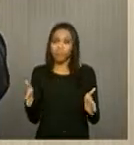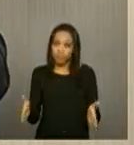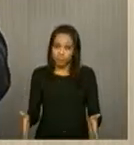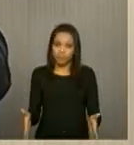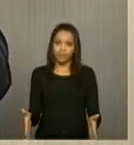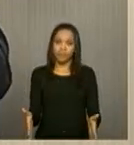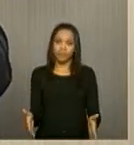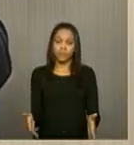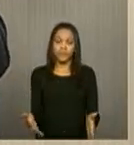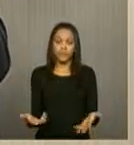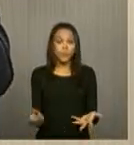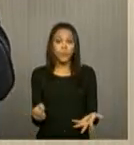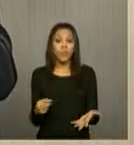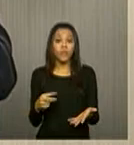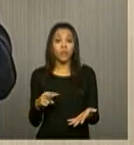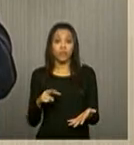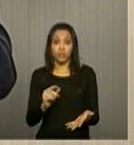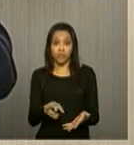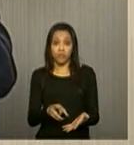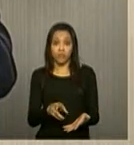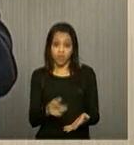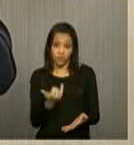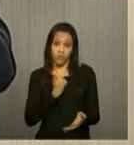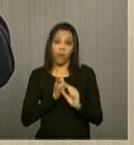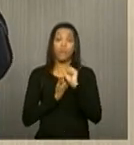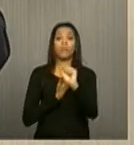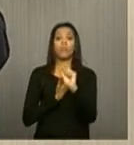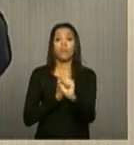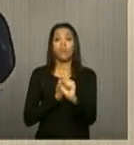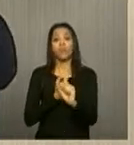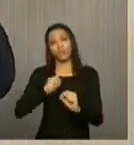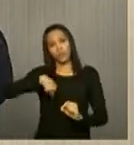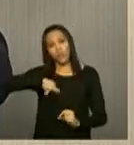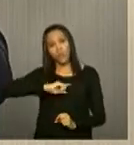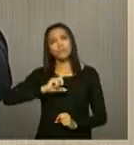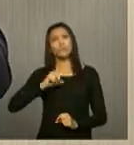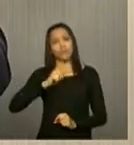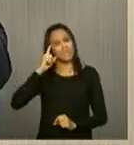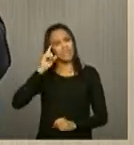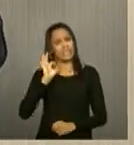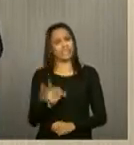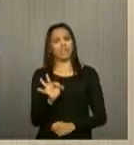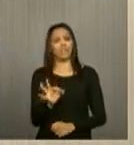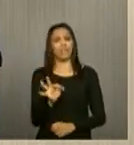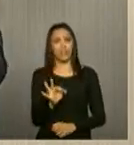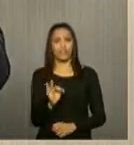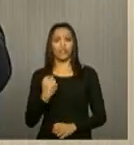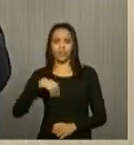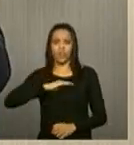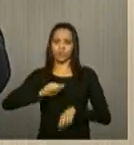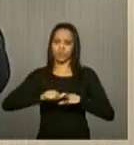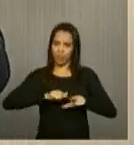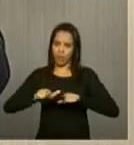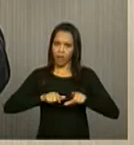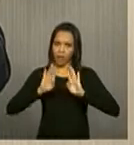nublado o que podemos garantir é que temos certeza do dever cumprido certeza de